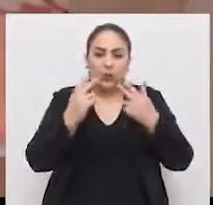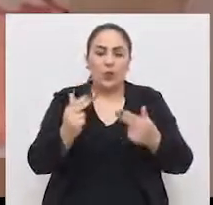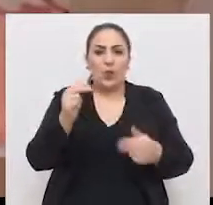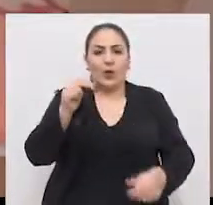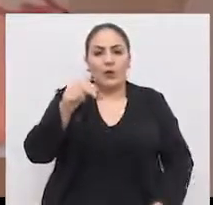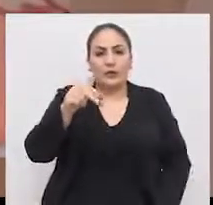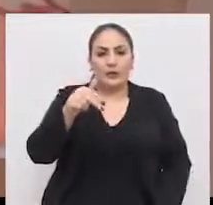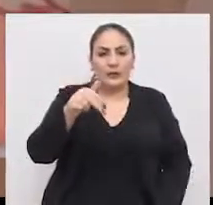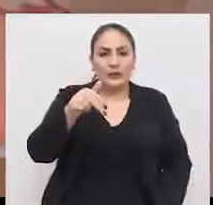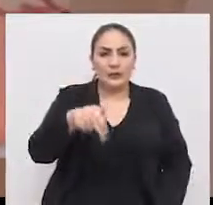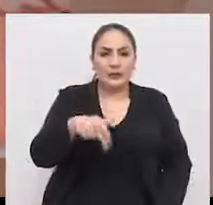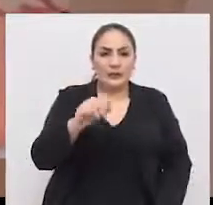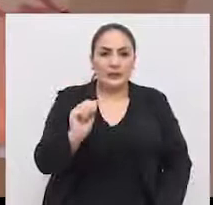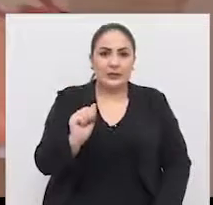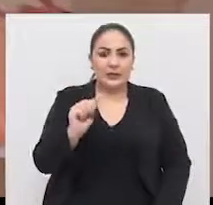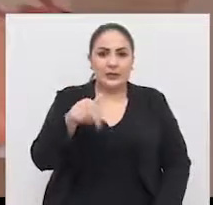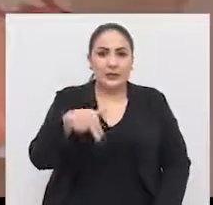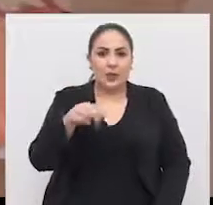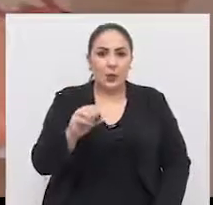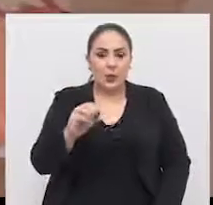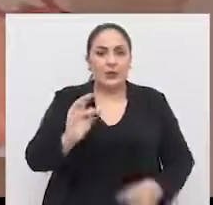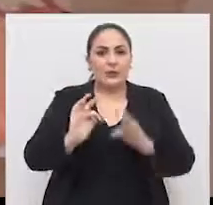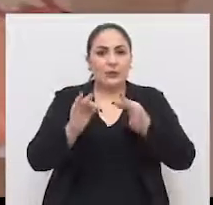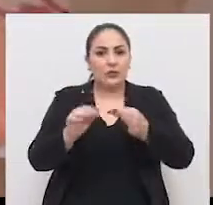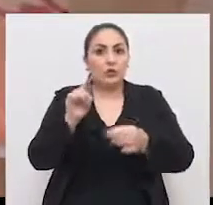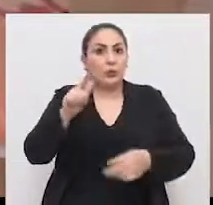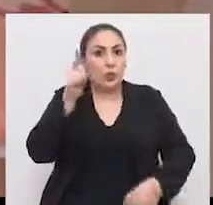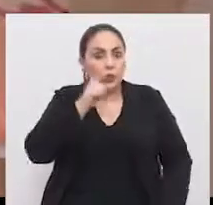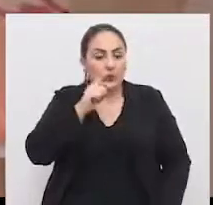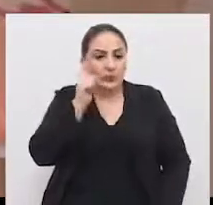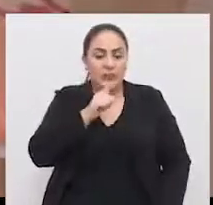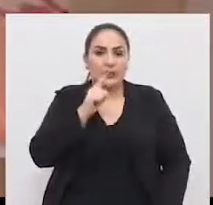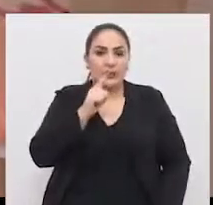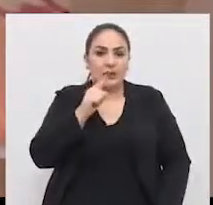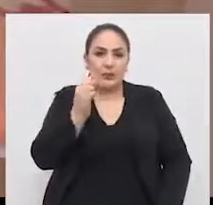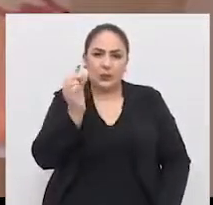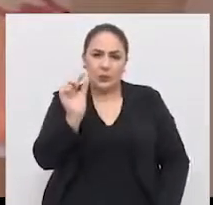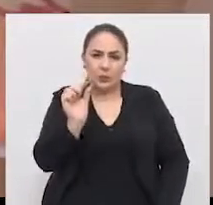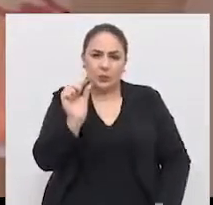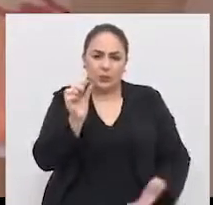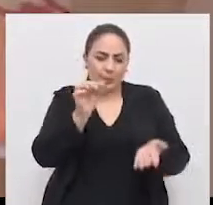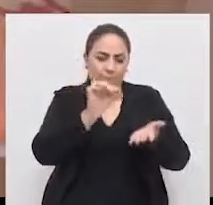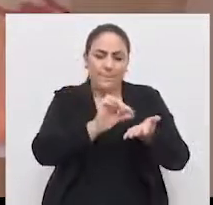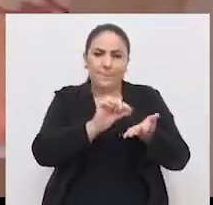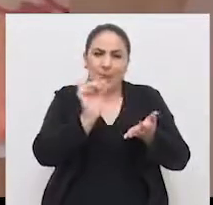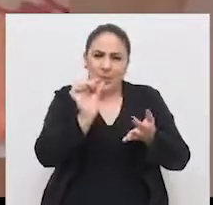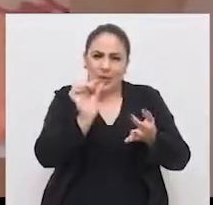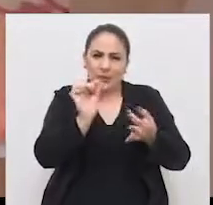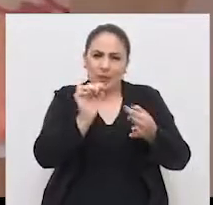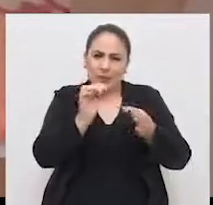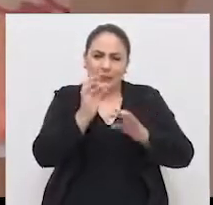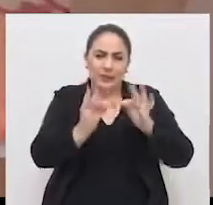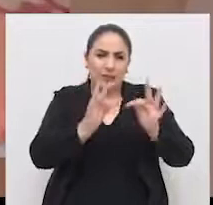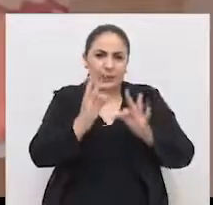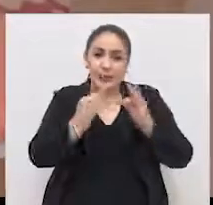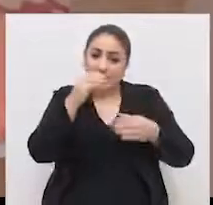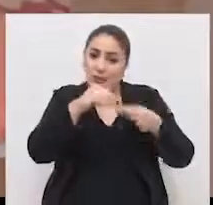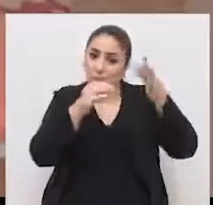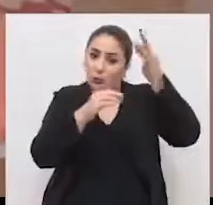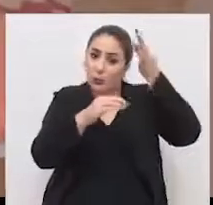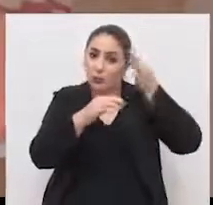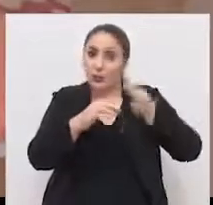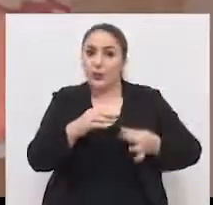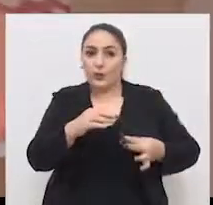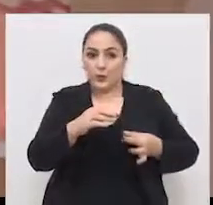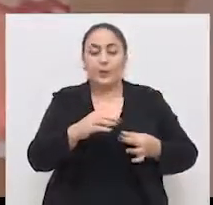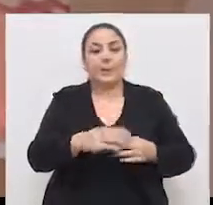como a nanotecnologia, que você consegue colocar uma partícula tão pequena de tratamento dentro do